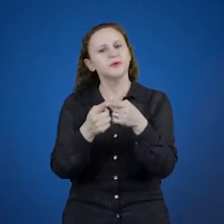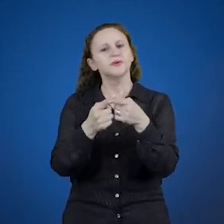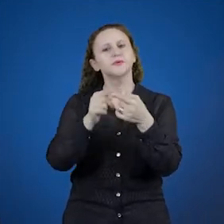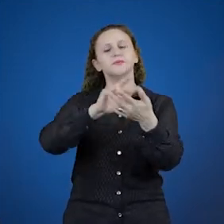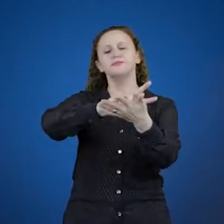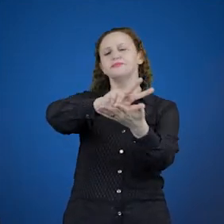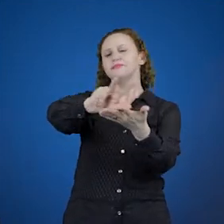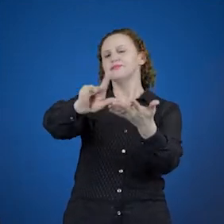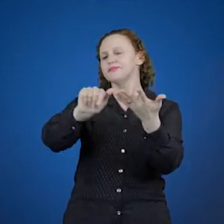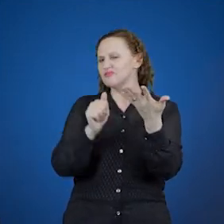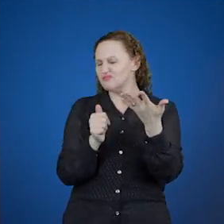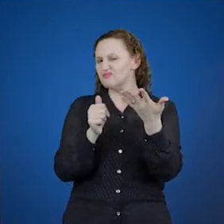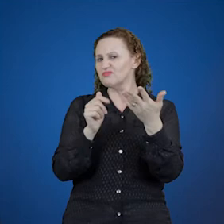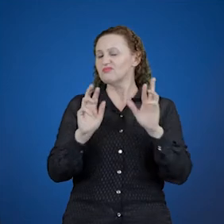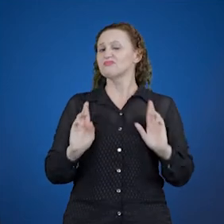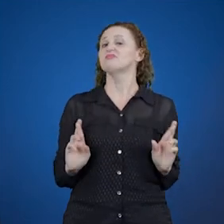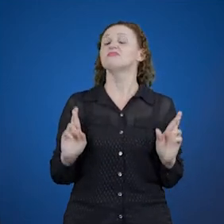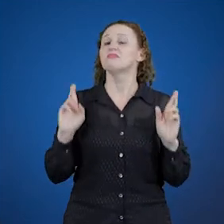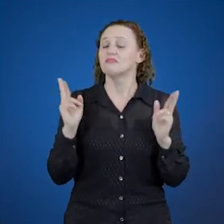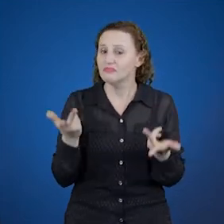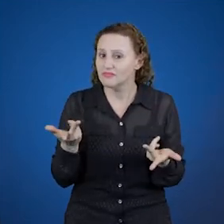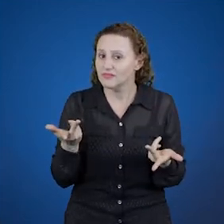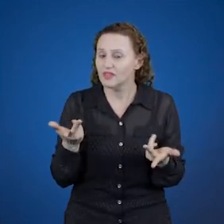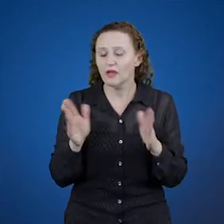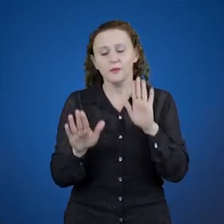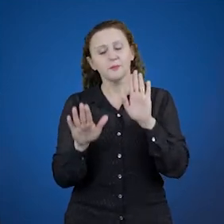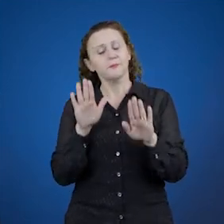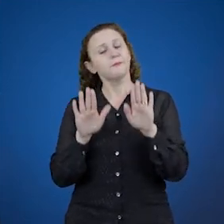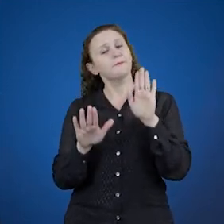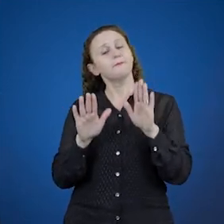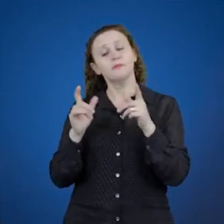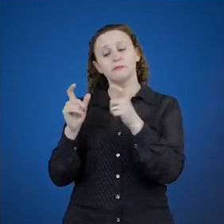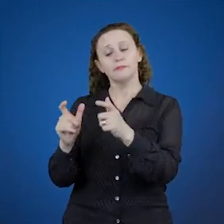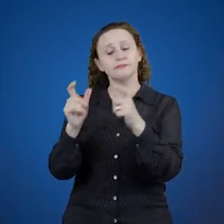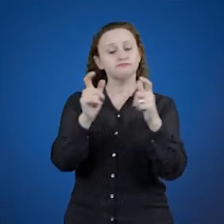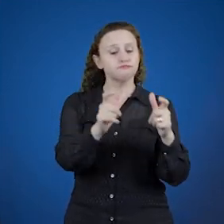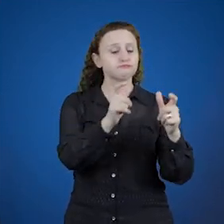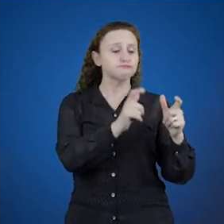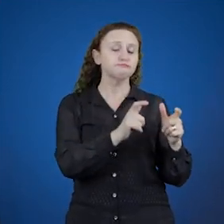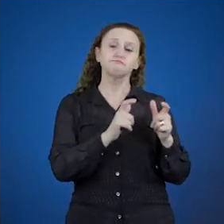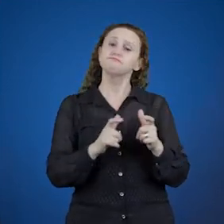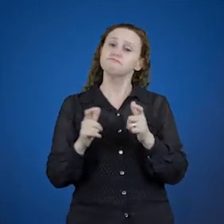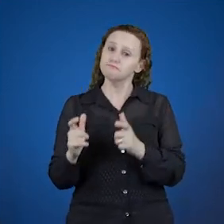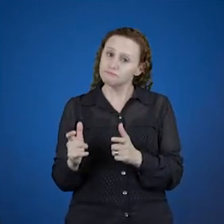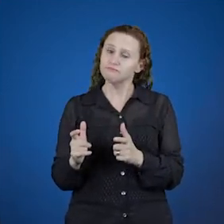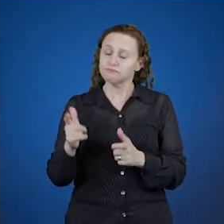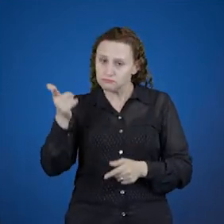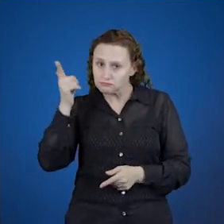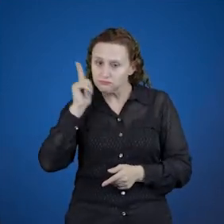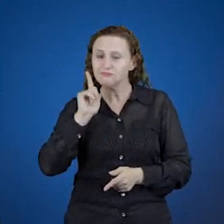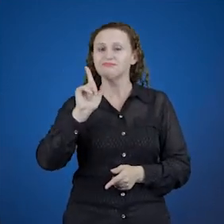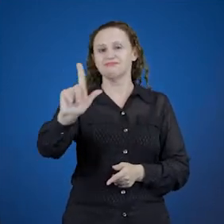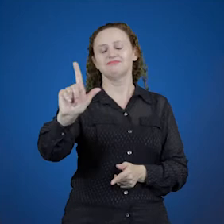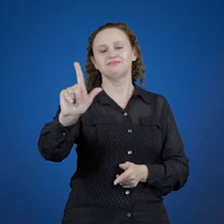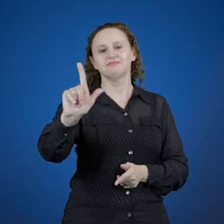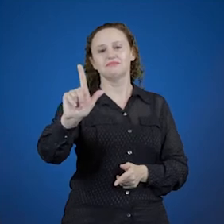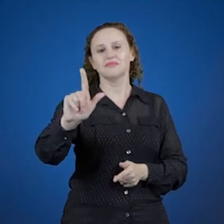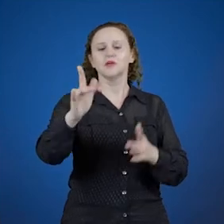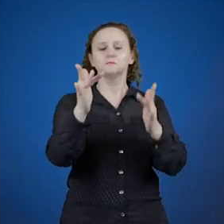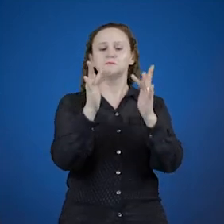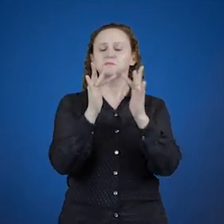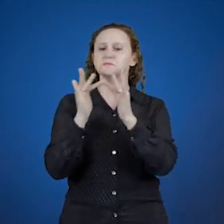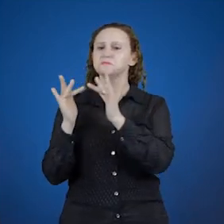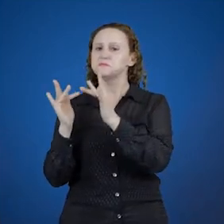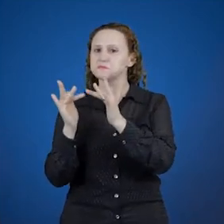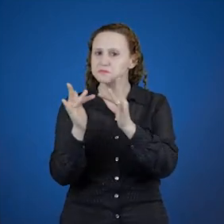forma diferente aí depende também na situação da região em que ela foi foi conquistada